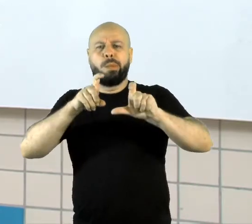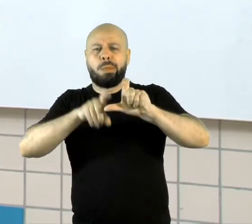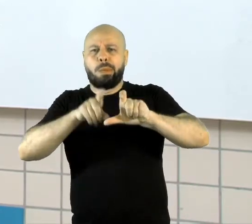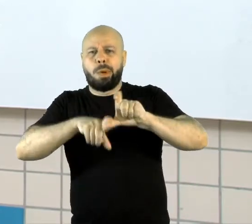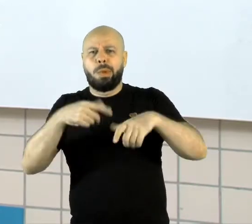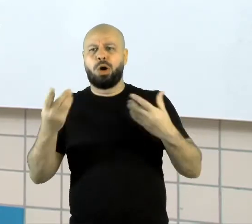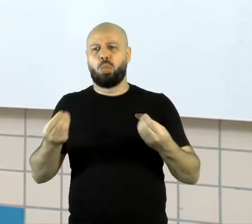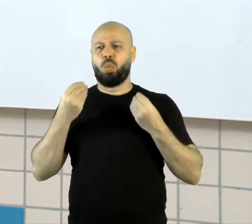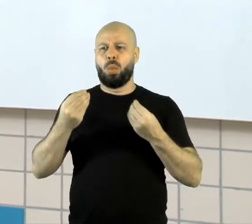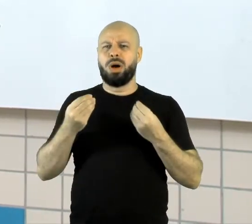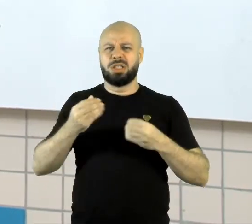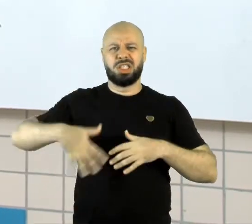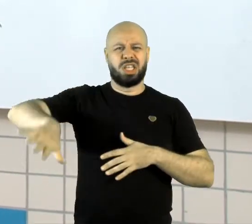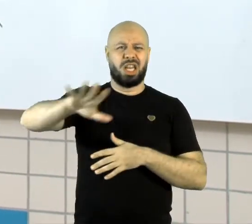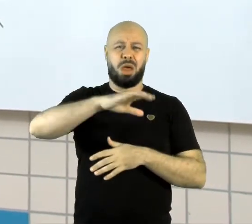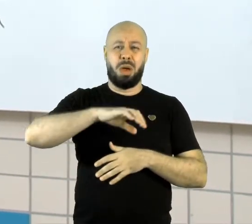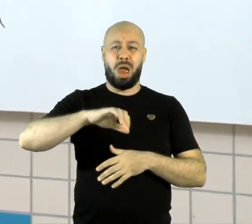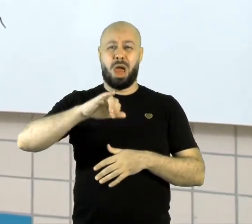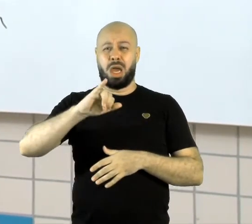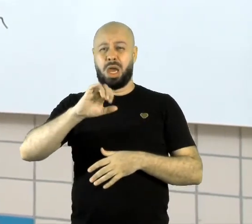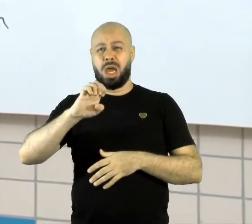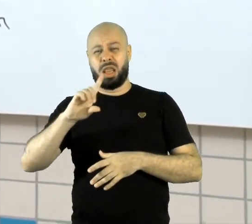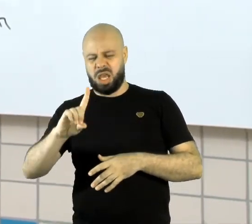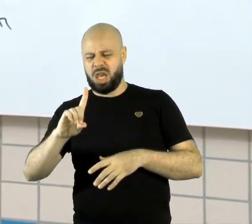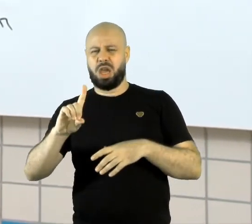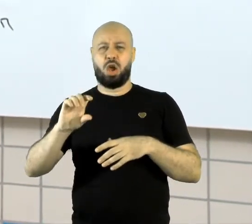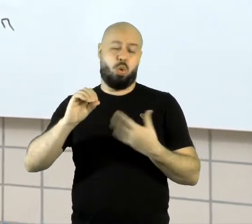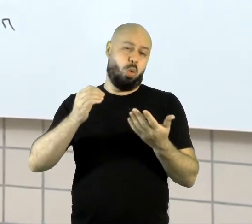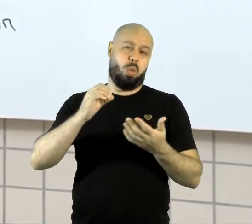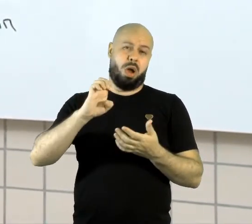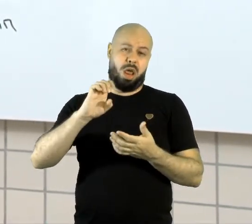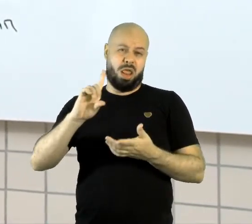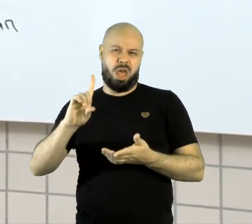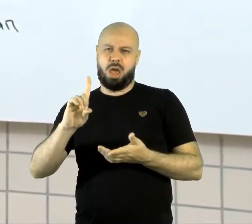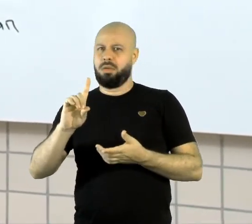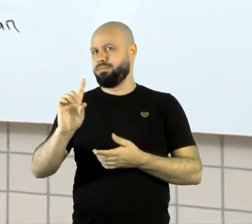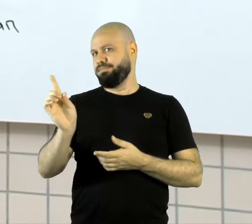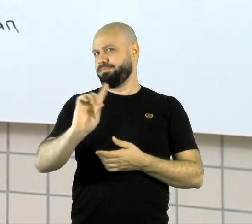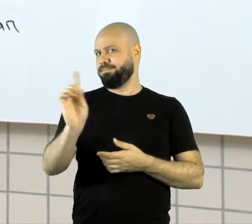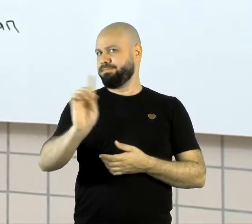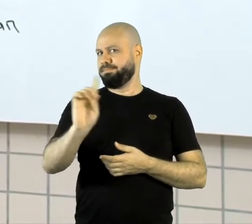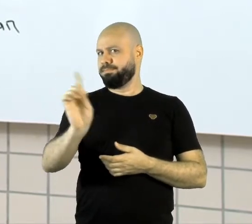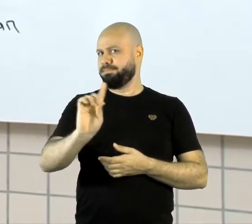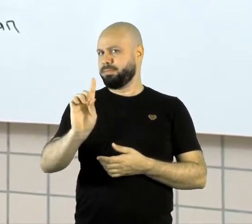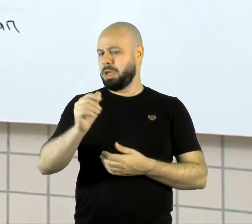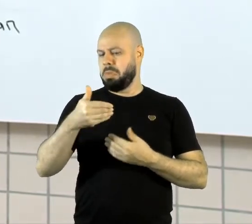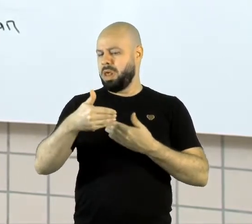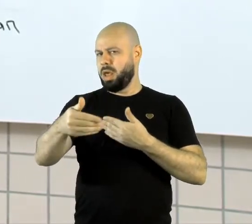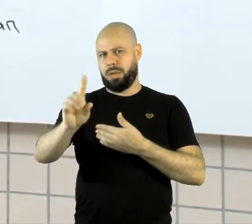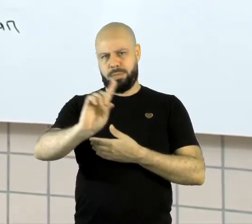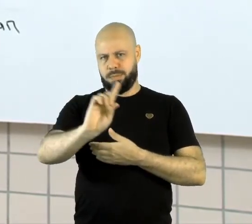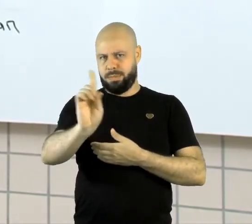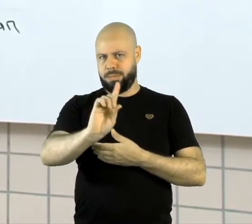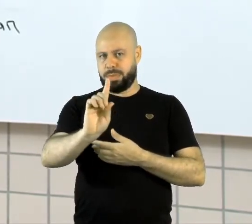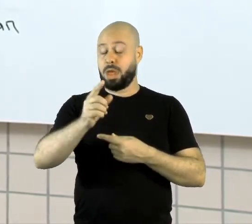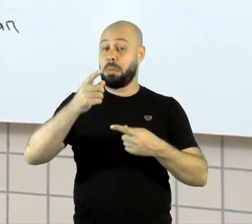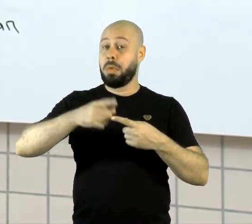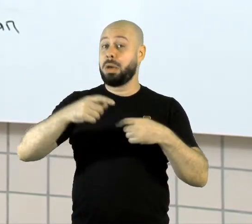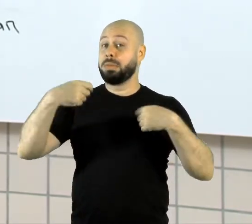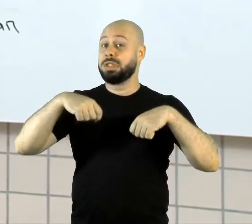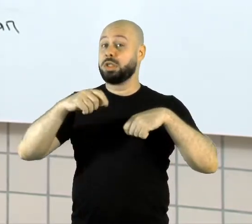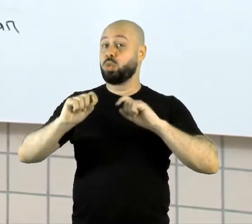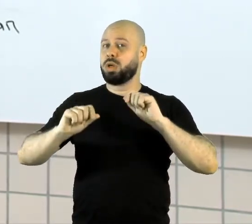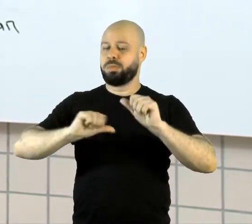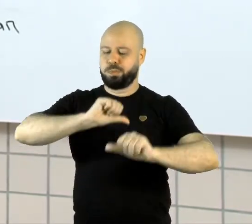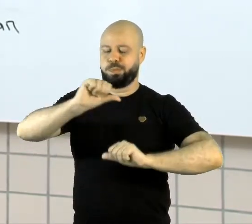geral, colocar id, que é o ed? Não, ele não vai seguir porque vai